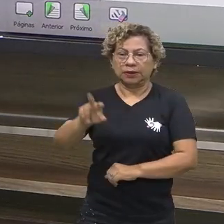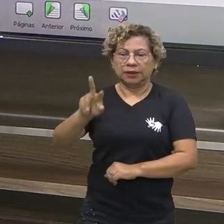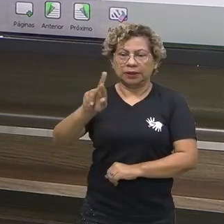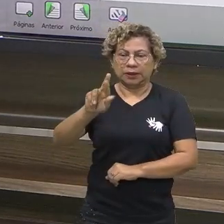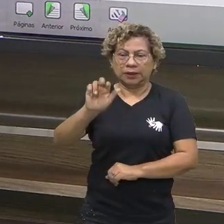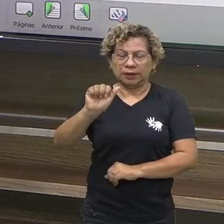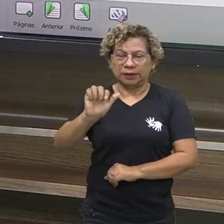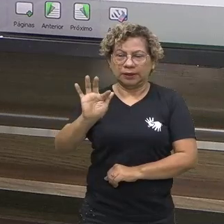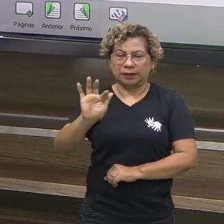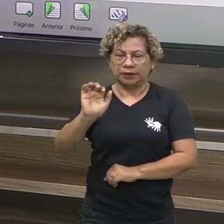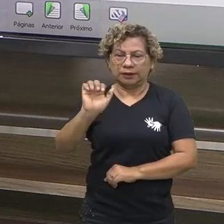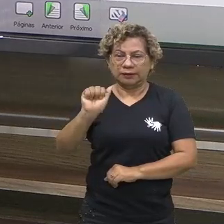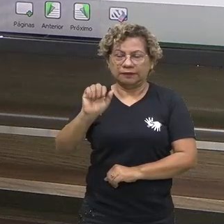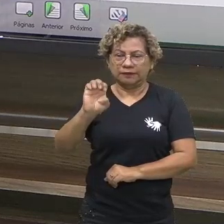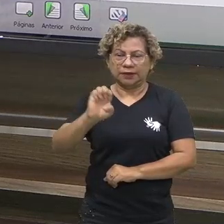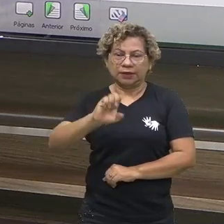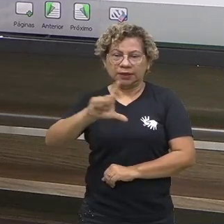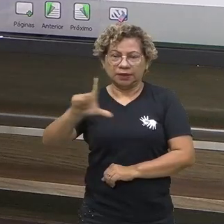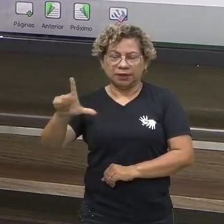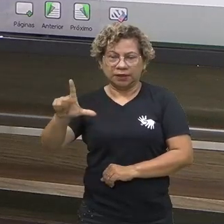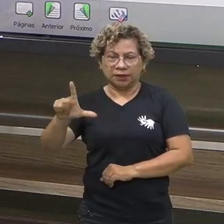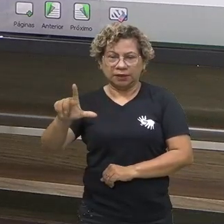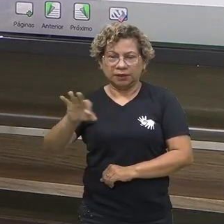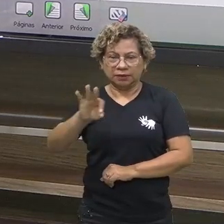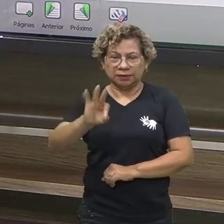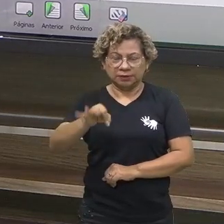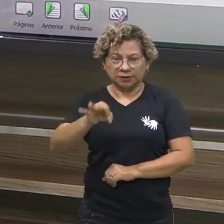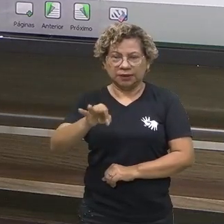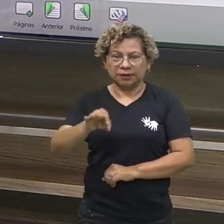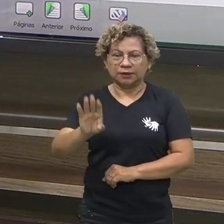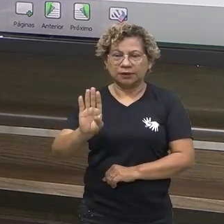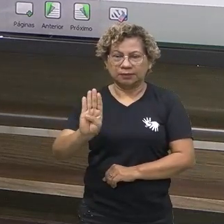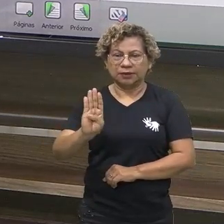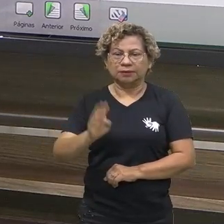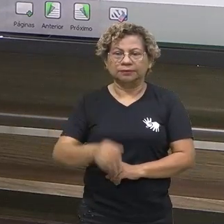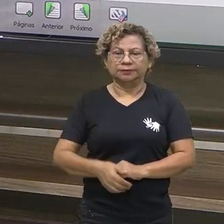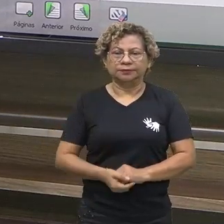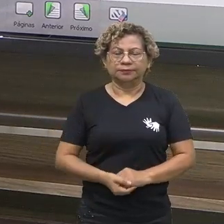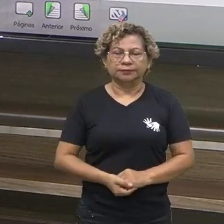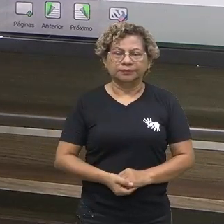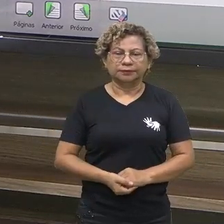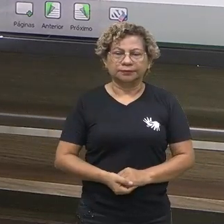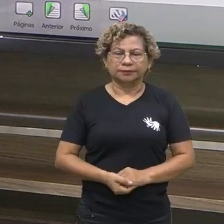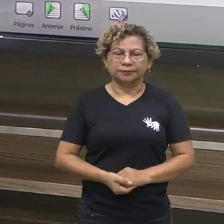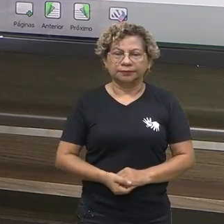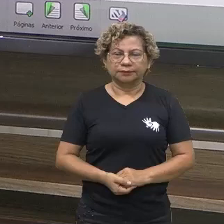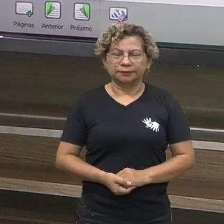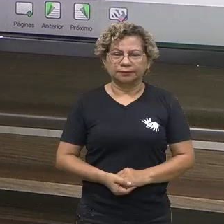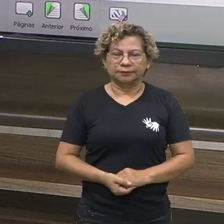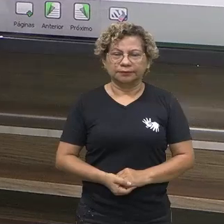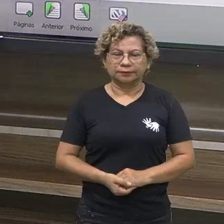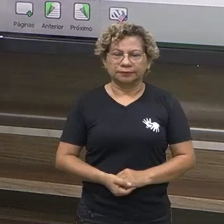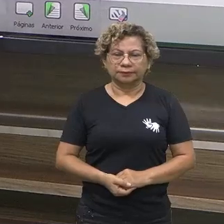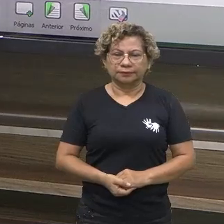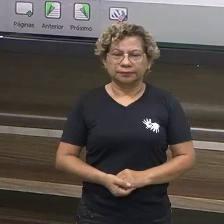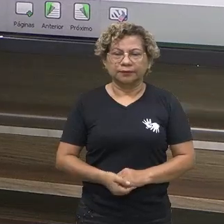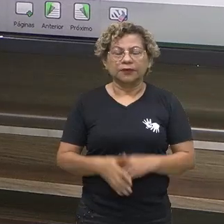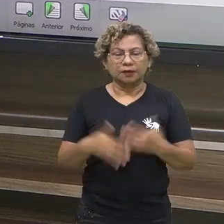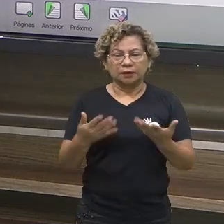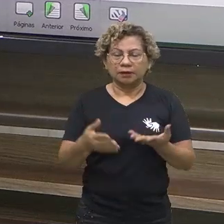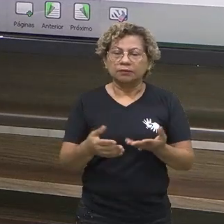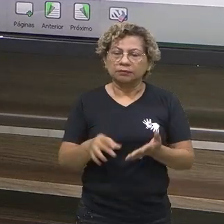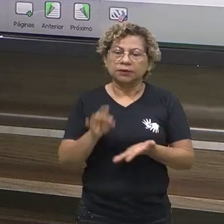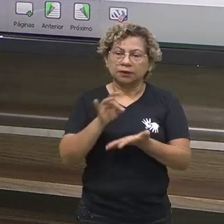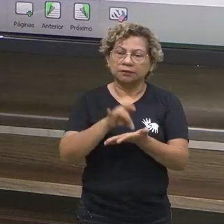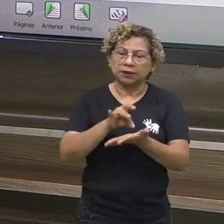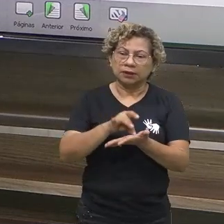Rafael, aliás, dizendo aí, né, que a resposta correta é a letra B. Já tinha posto ali antes de falarmos. Então, gente, é essa mesmo.